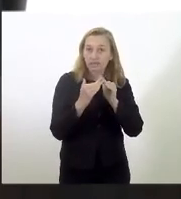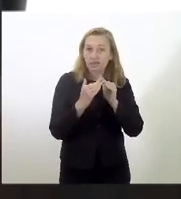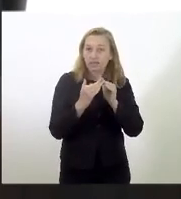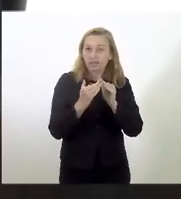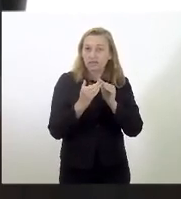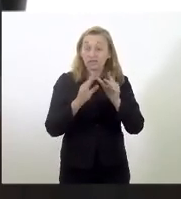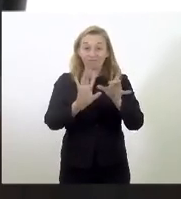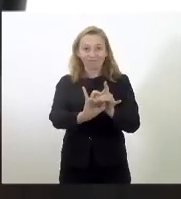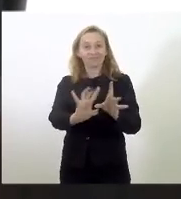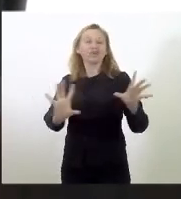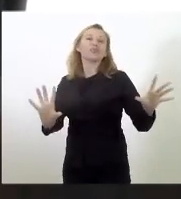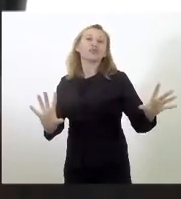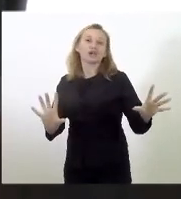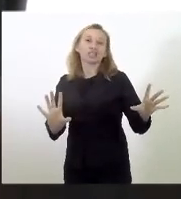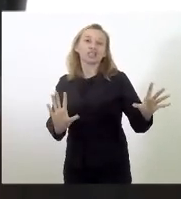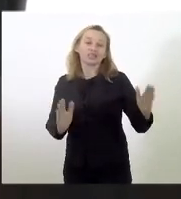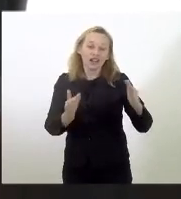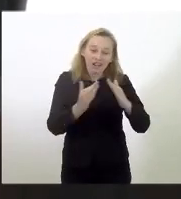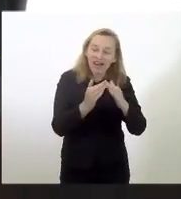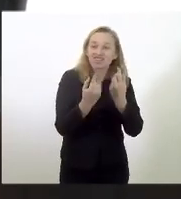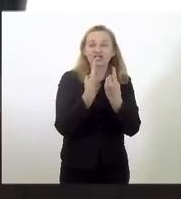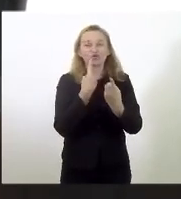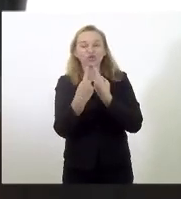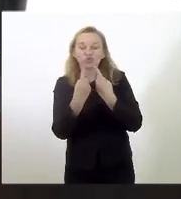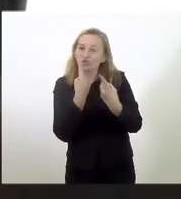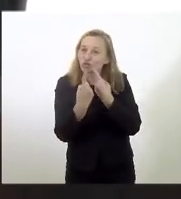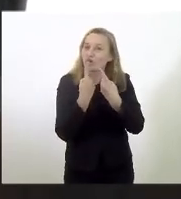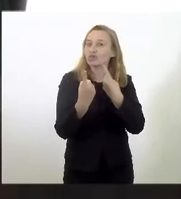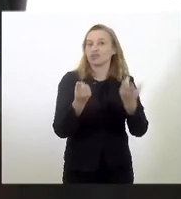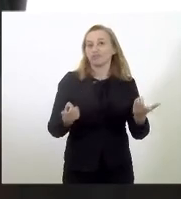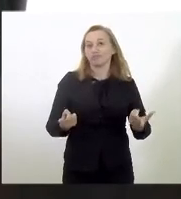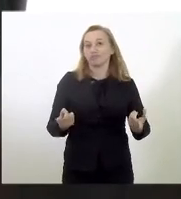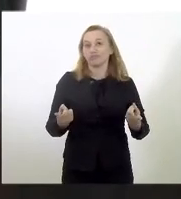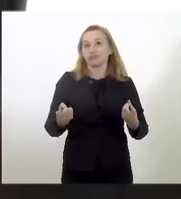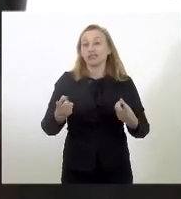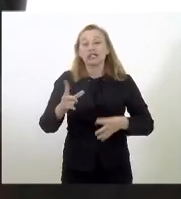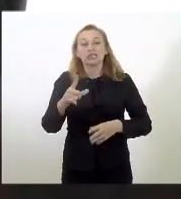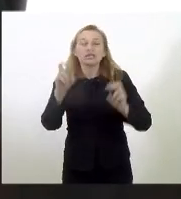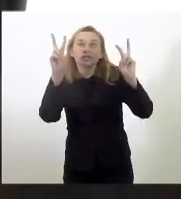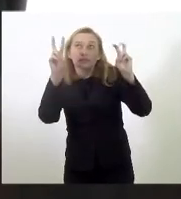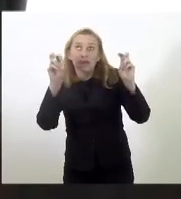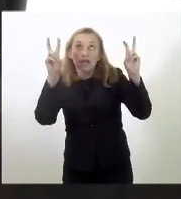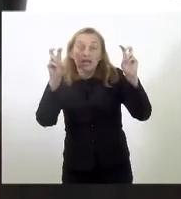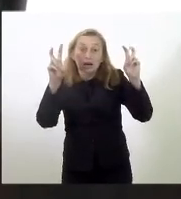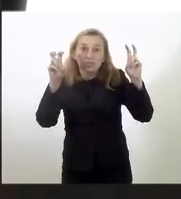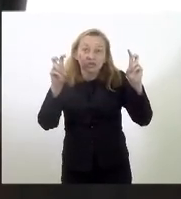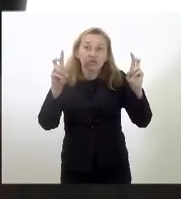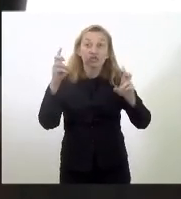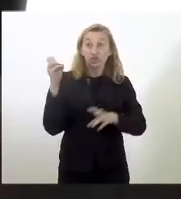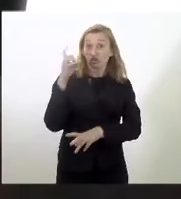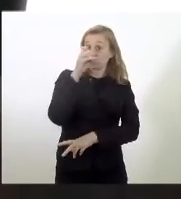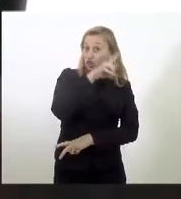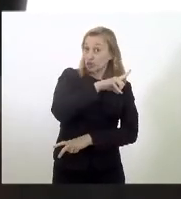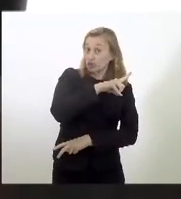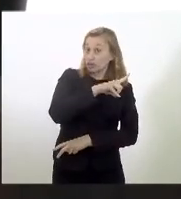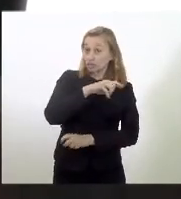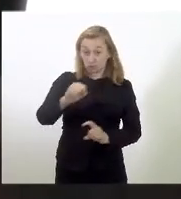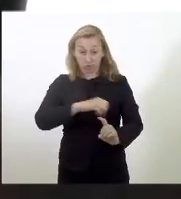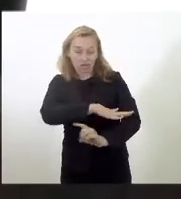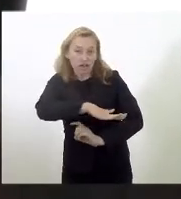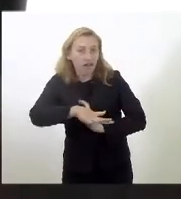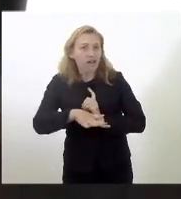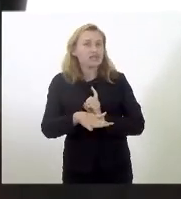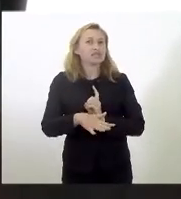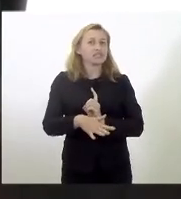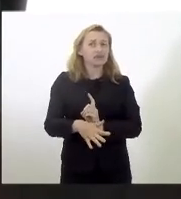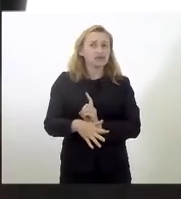da democracia, a casa do debate, das discussões, de temas de extrema relevância, dos temas sociais,